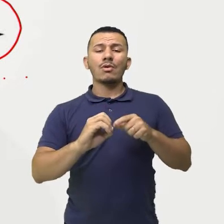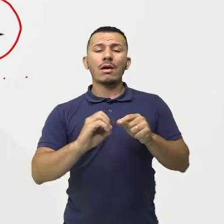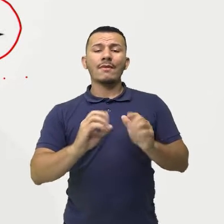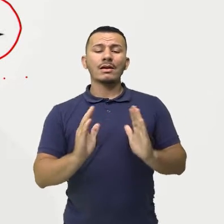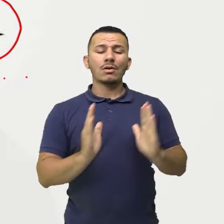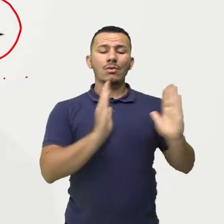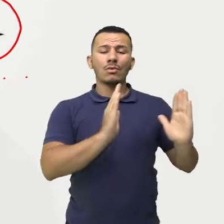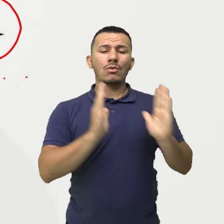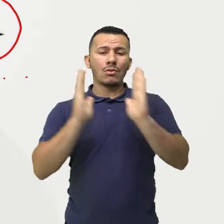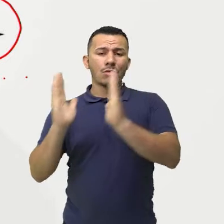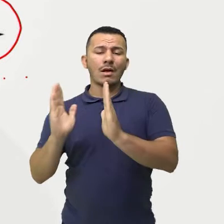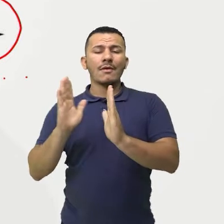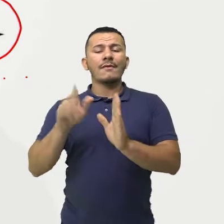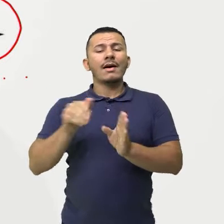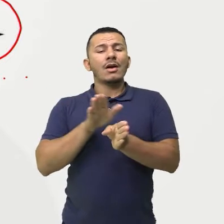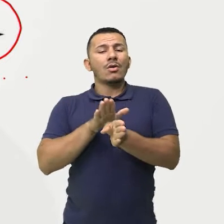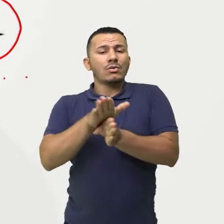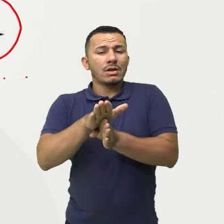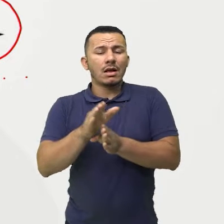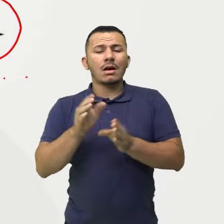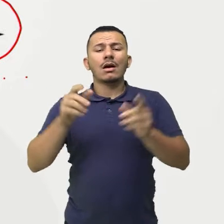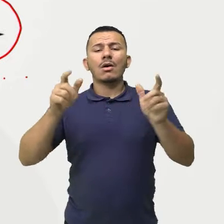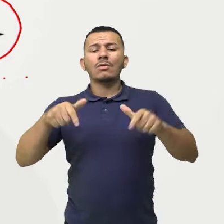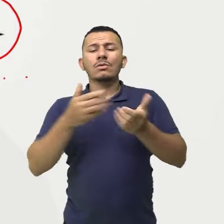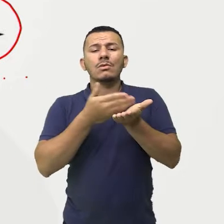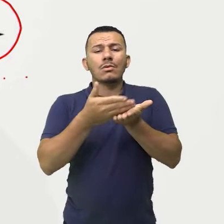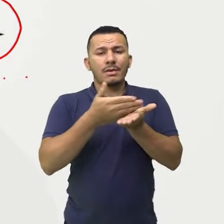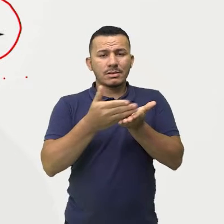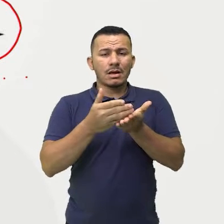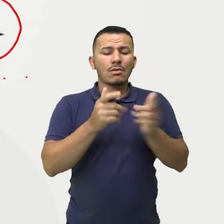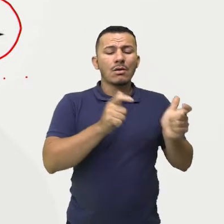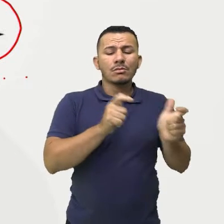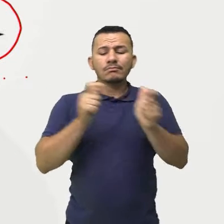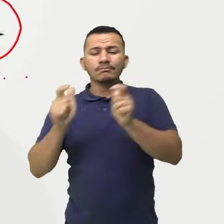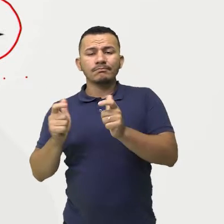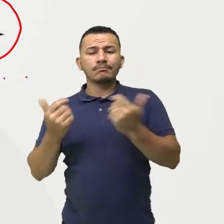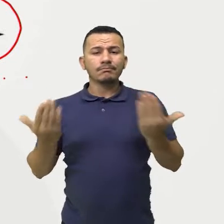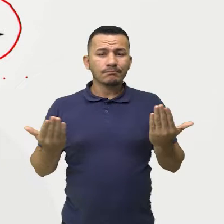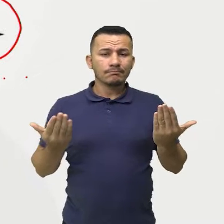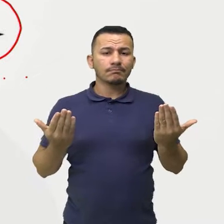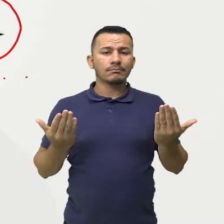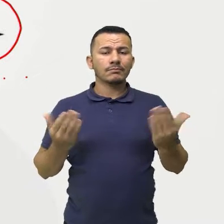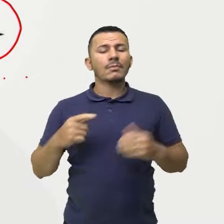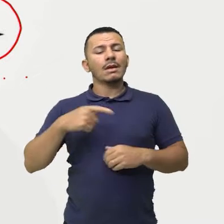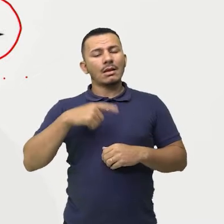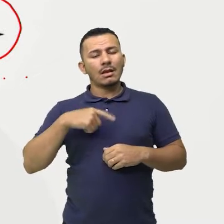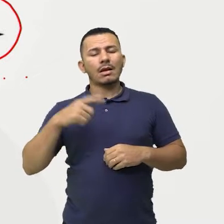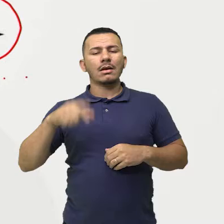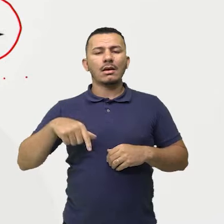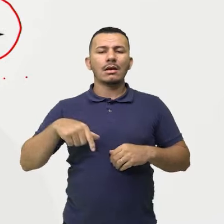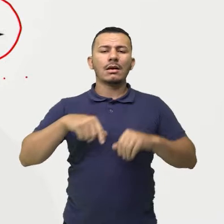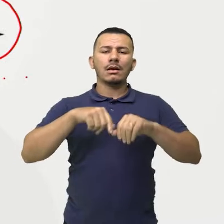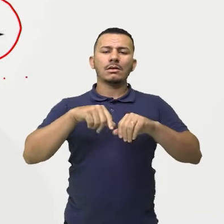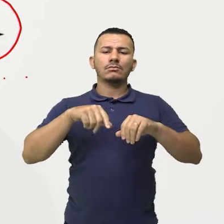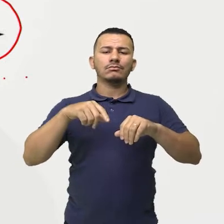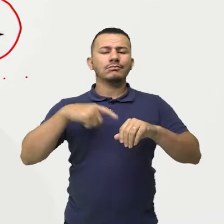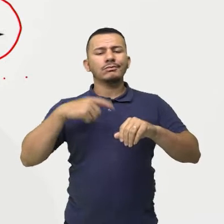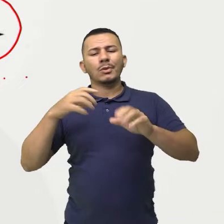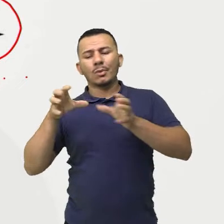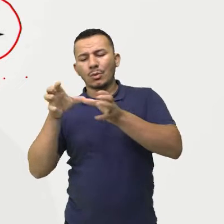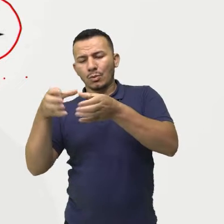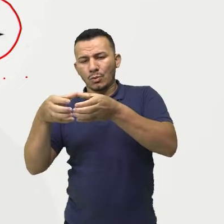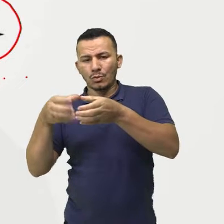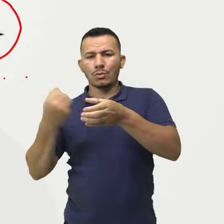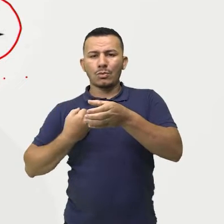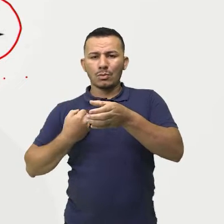vai te dar um norte, certo? Um norte em relação a quem? De coisas que irão